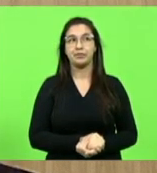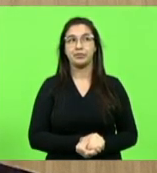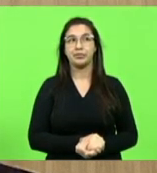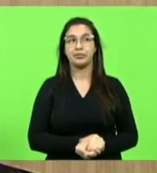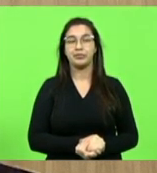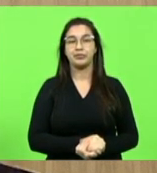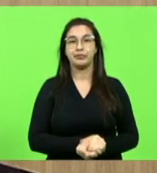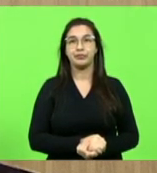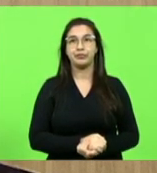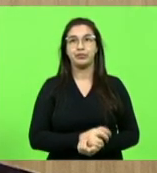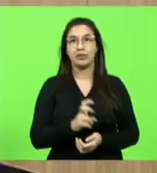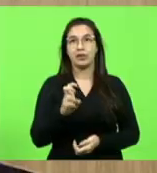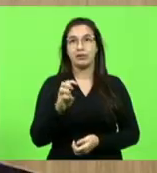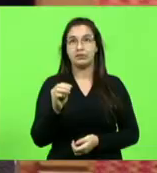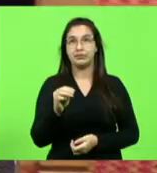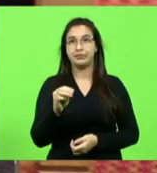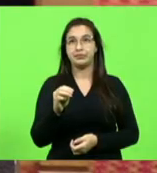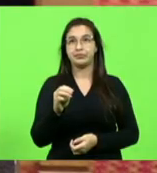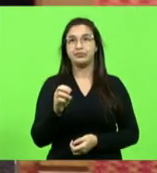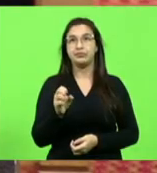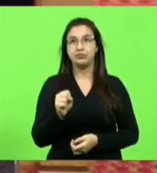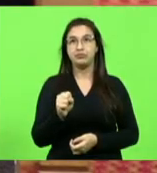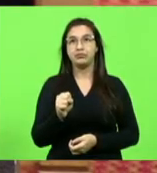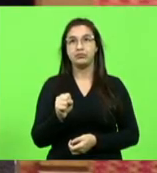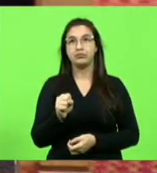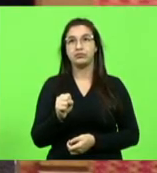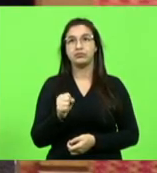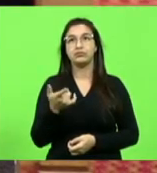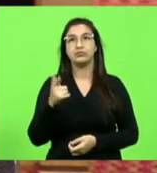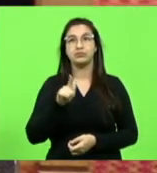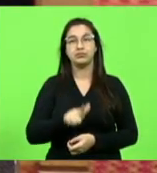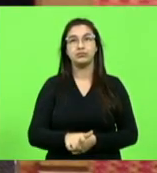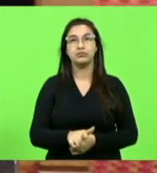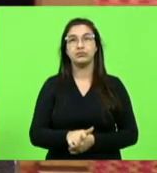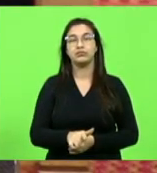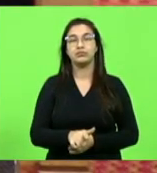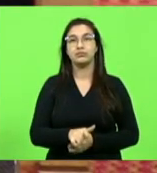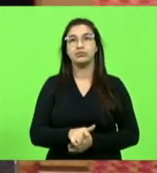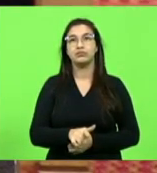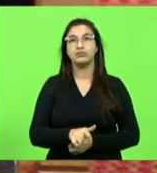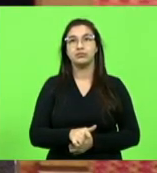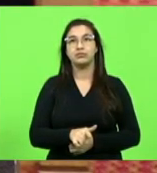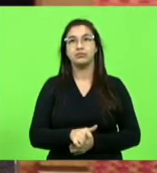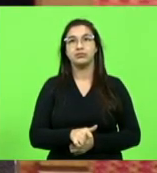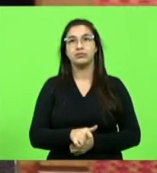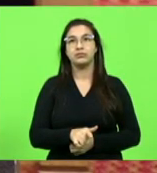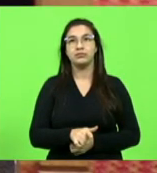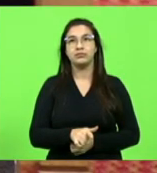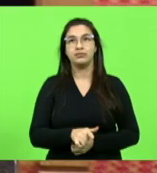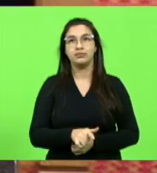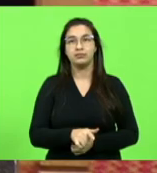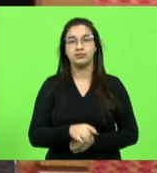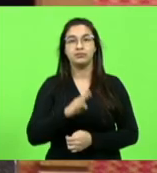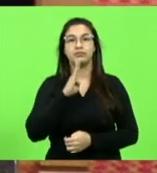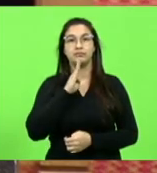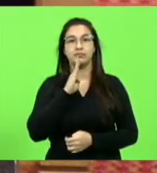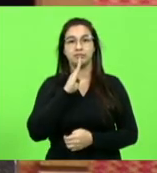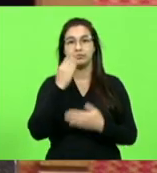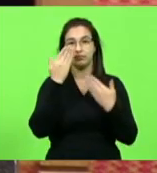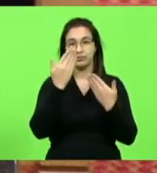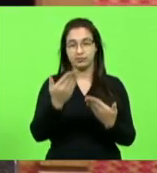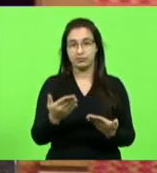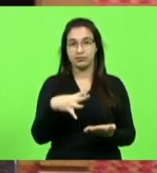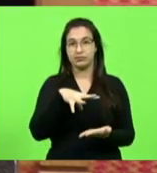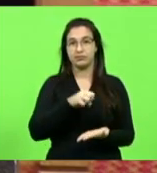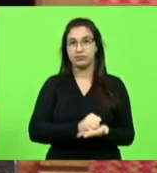Mais 30 segundos, deputado. Queria também, obrigado, senhor presidente, deputado Berland,